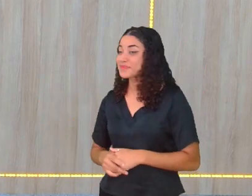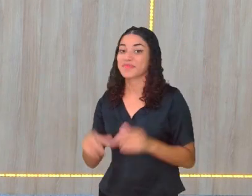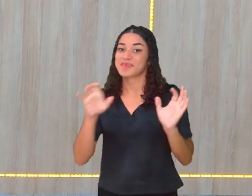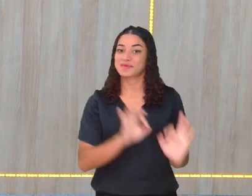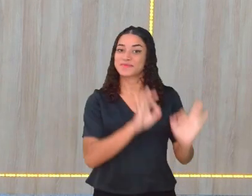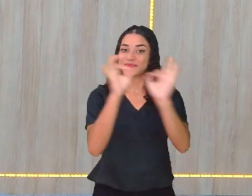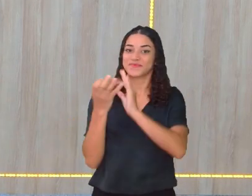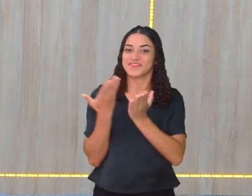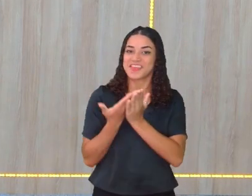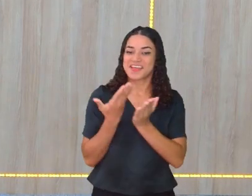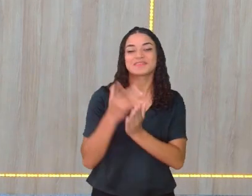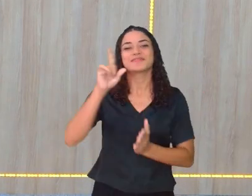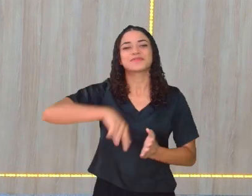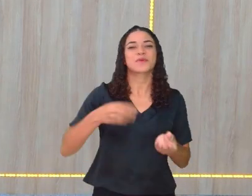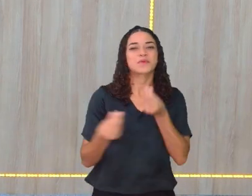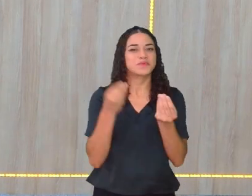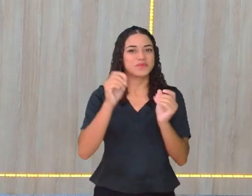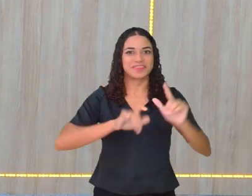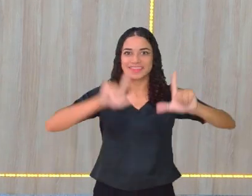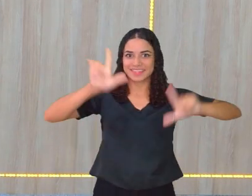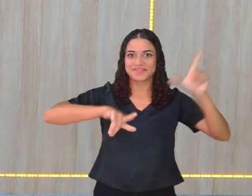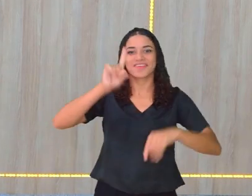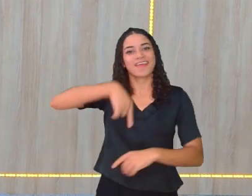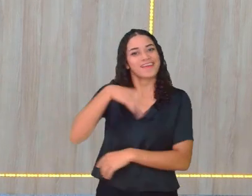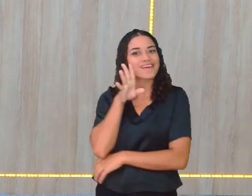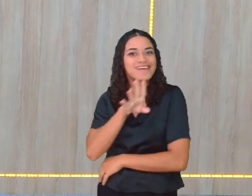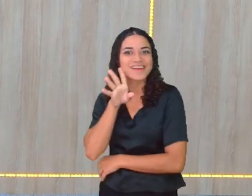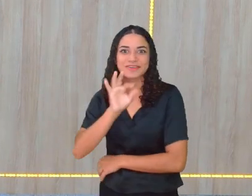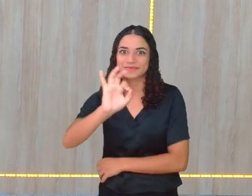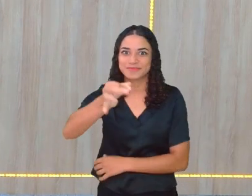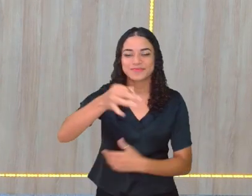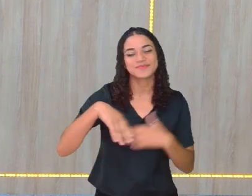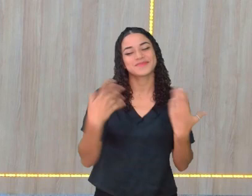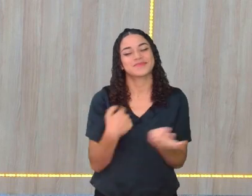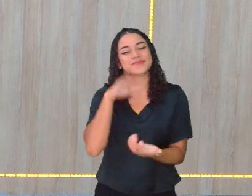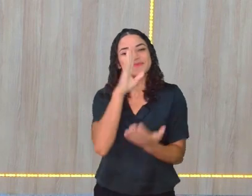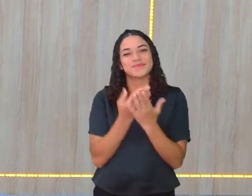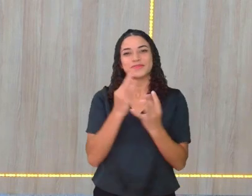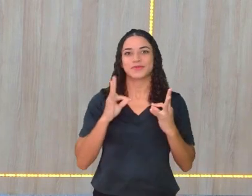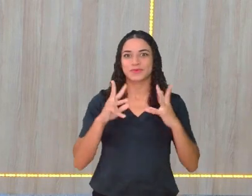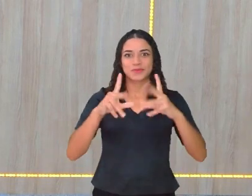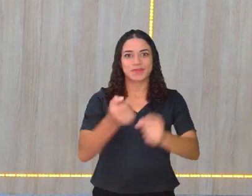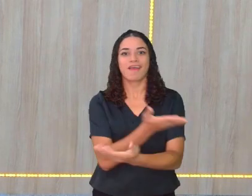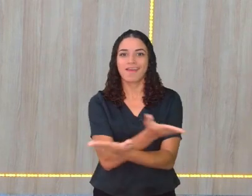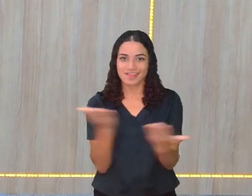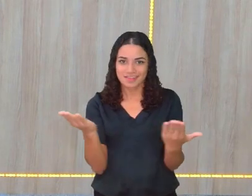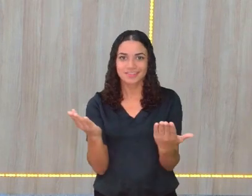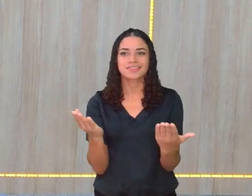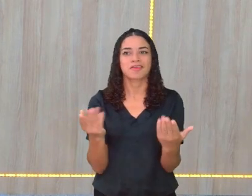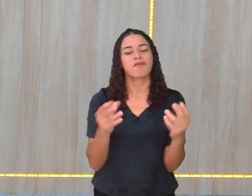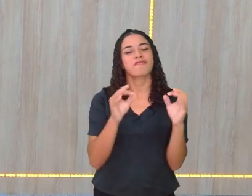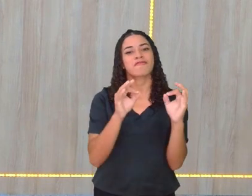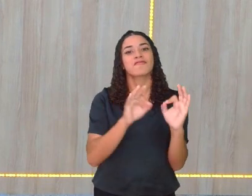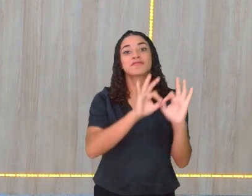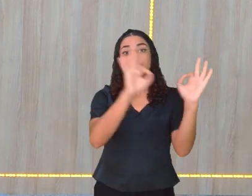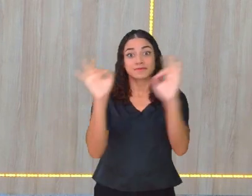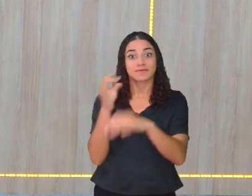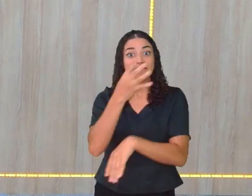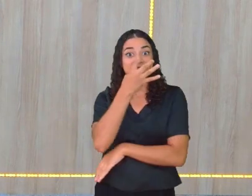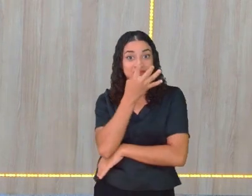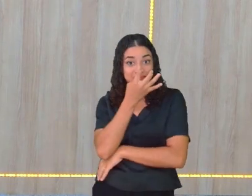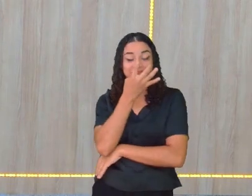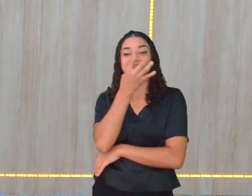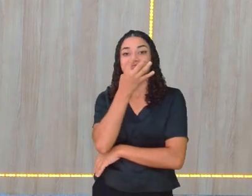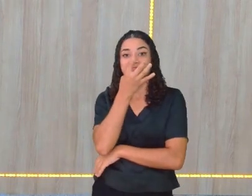aulas, né, através da TV, muito legal. Acredito que muitos de vocês nesse momento estão nos vendo pela TV.